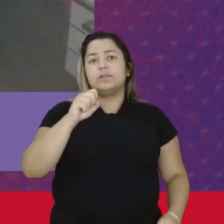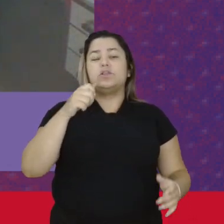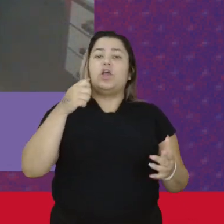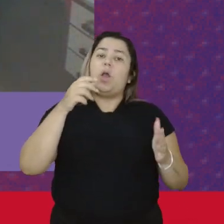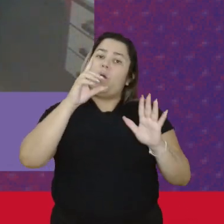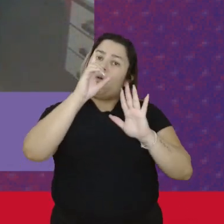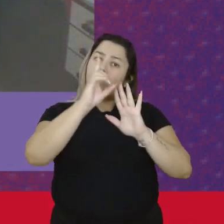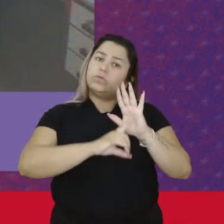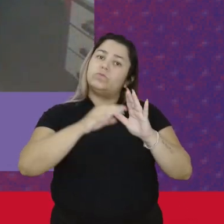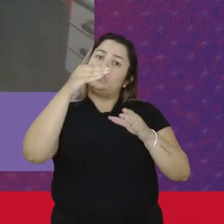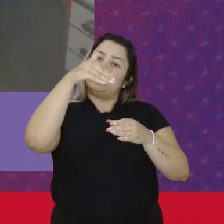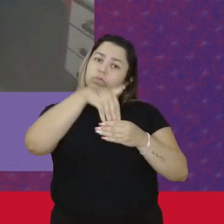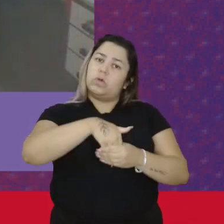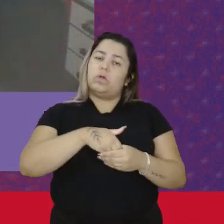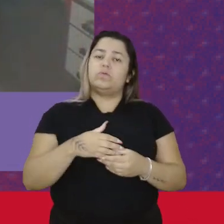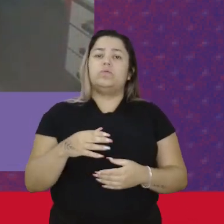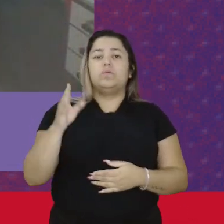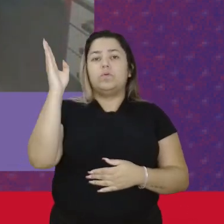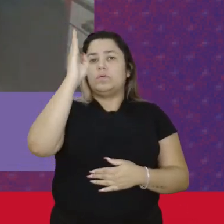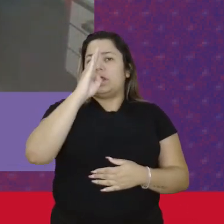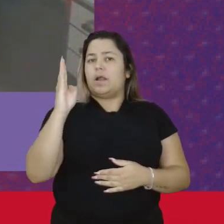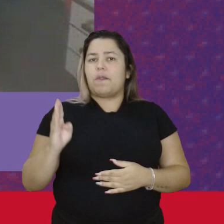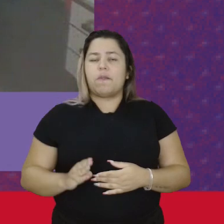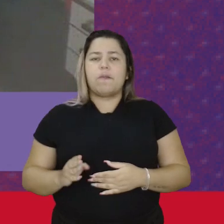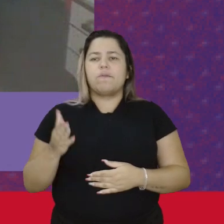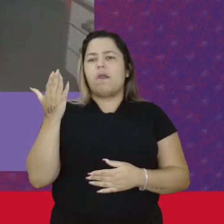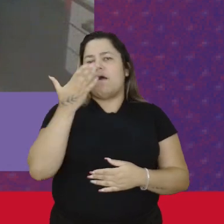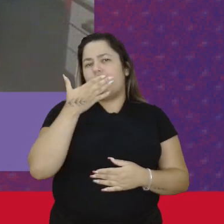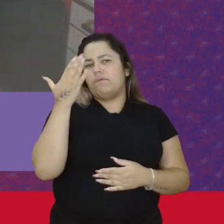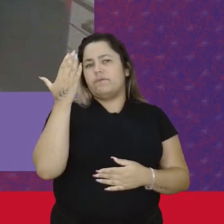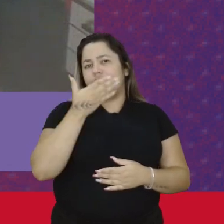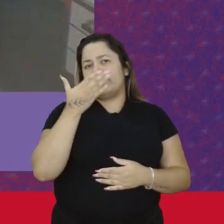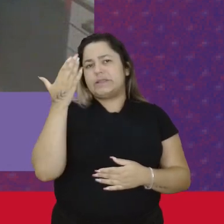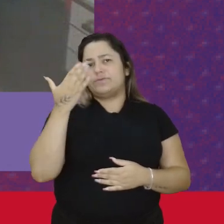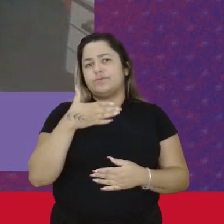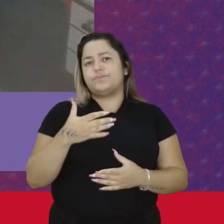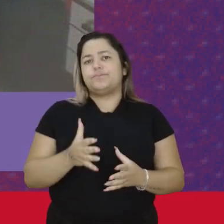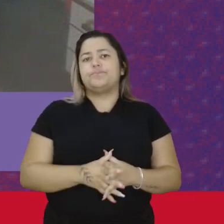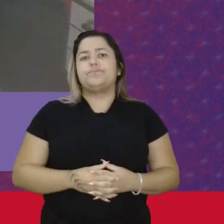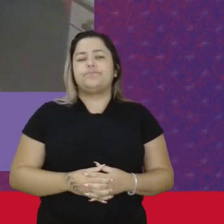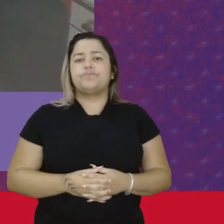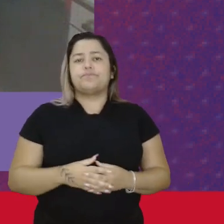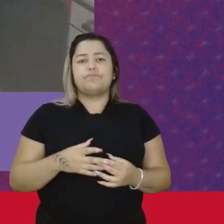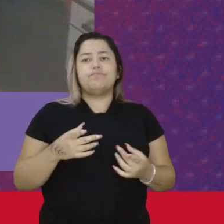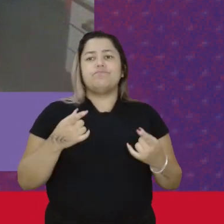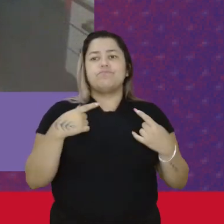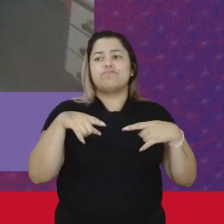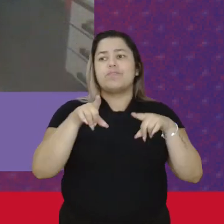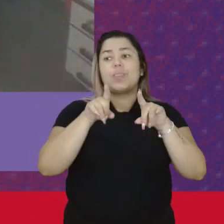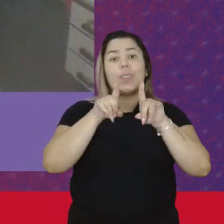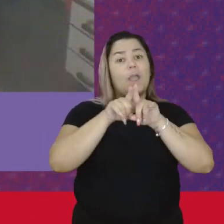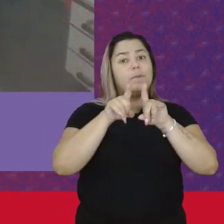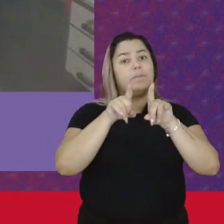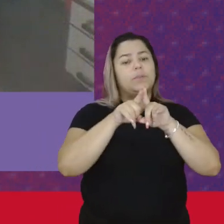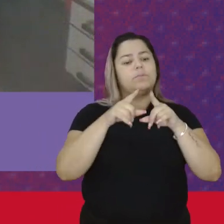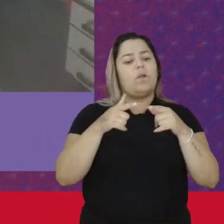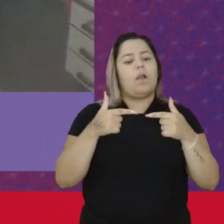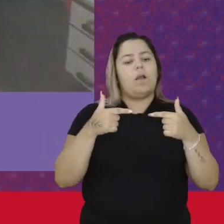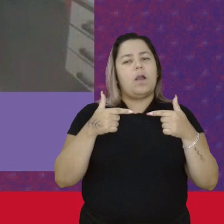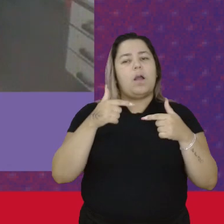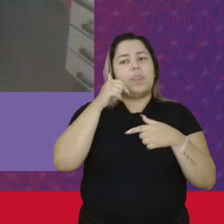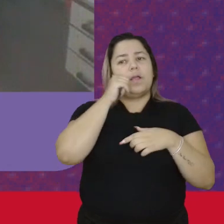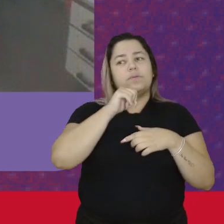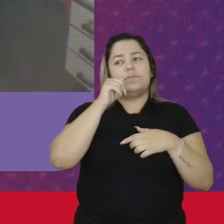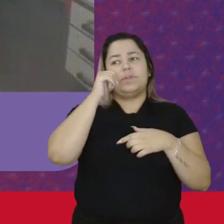do voto. Mas aqui no Brasil eu não vejo, principalmente porque aqui tem uma influência anarquista muito grande das mulheres,